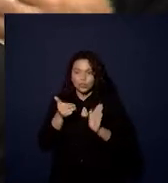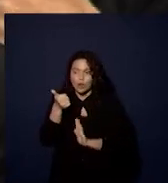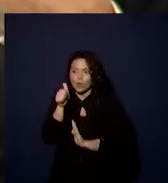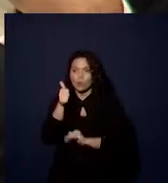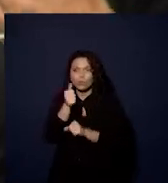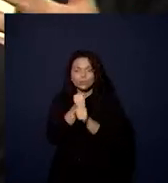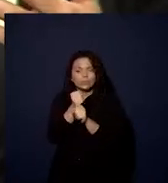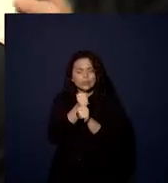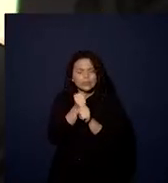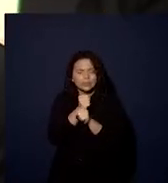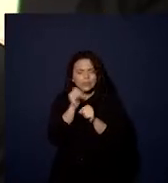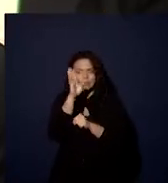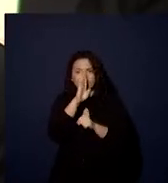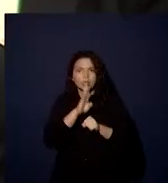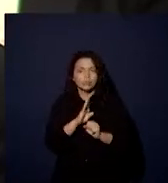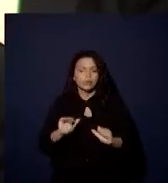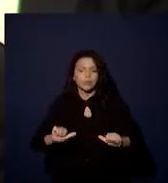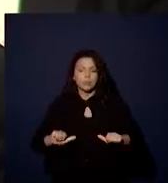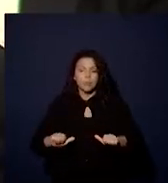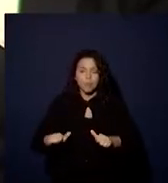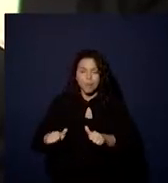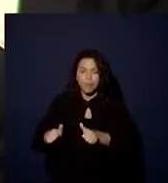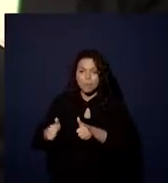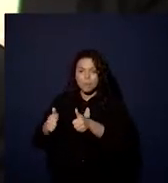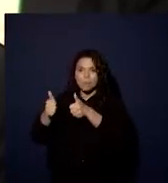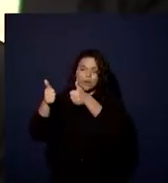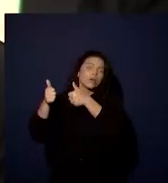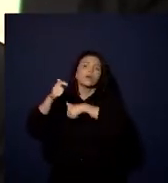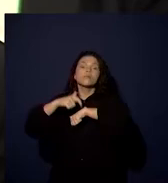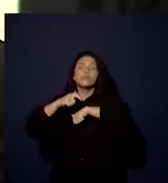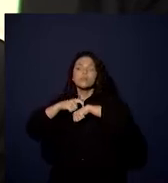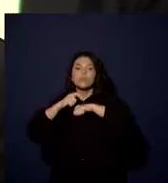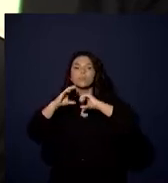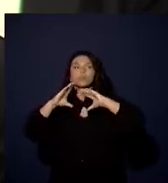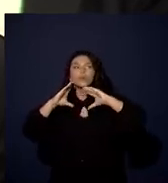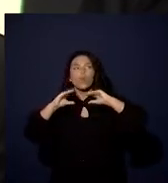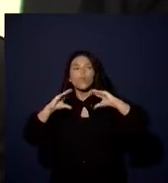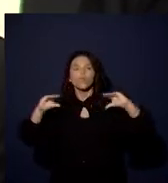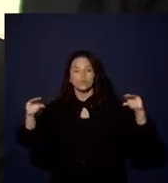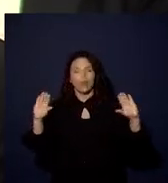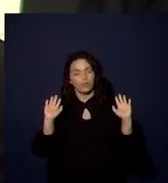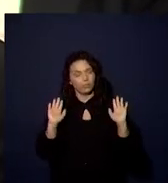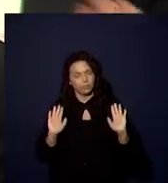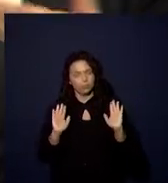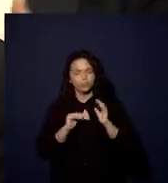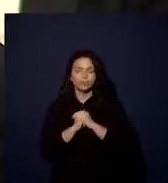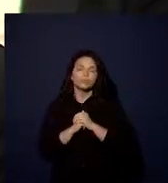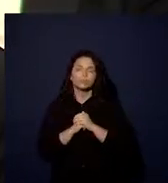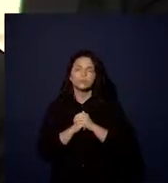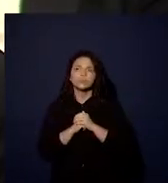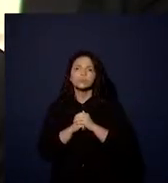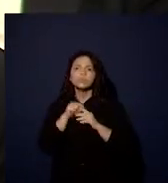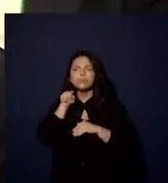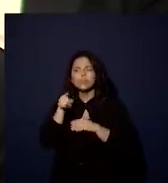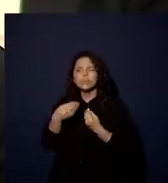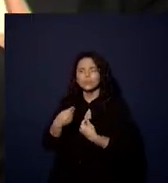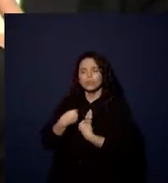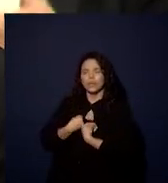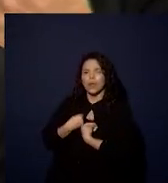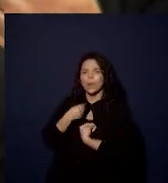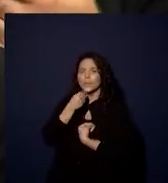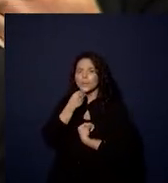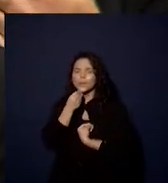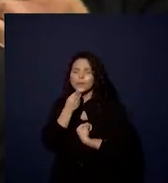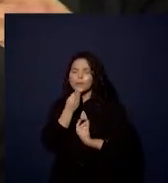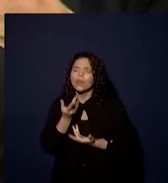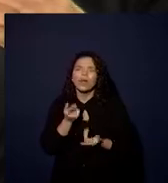né Nós temos um realmente uma situação confortável isso gera oportunidades né quer dizer